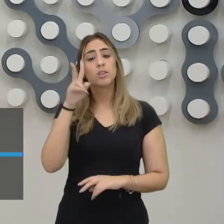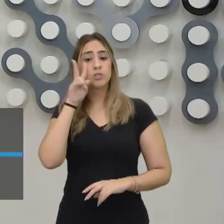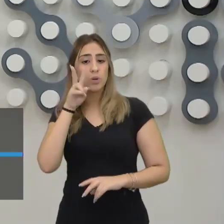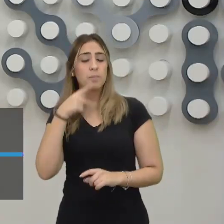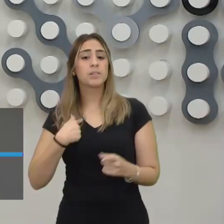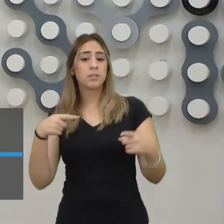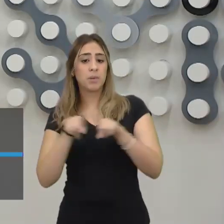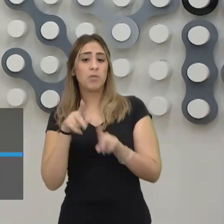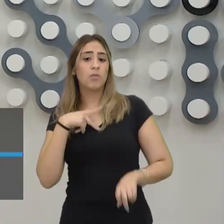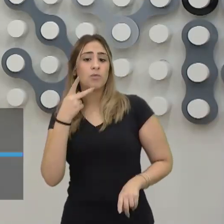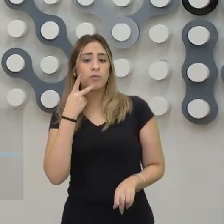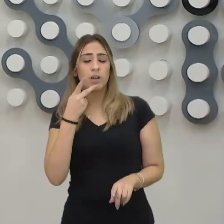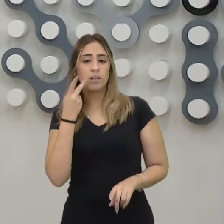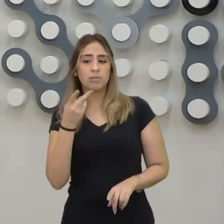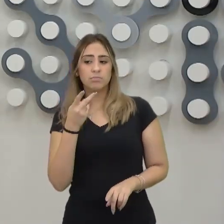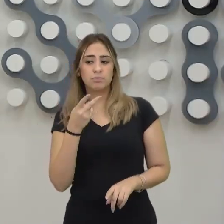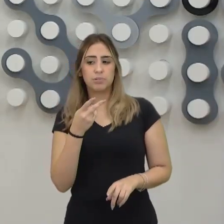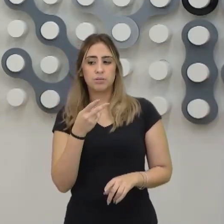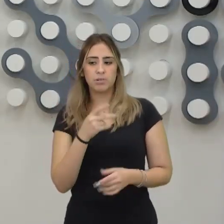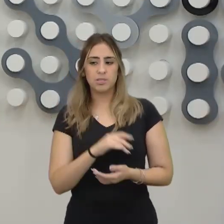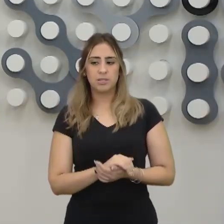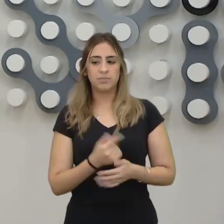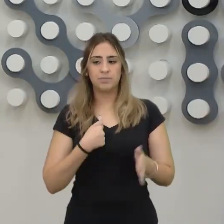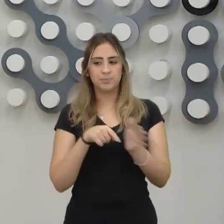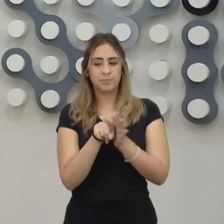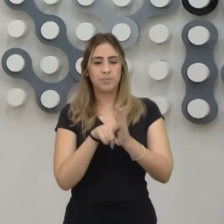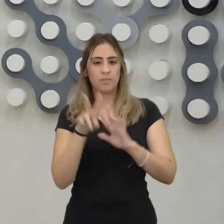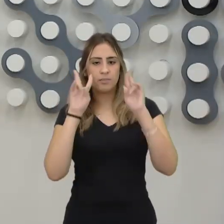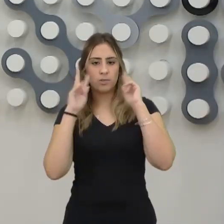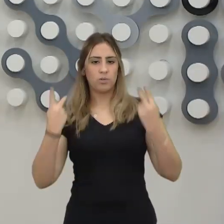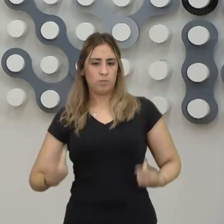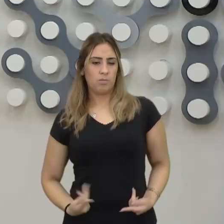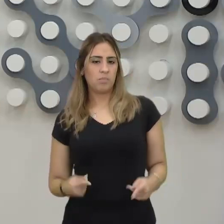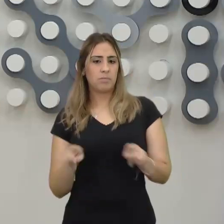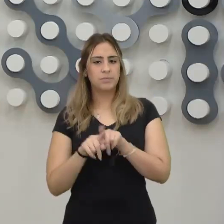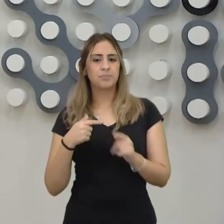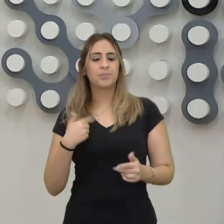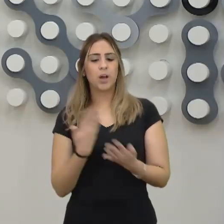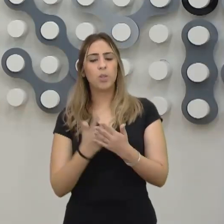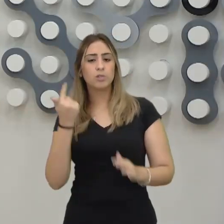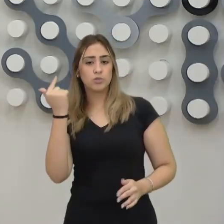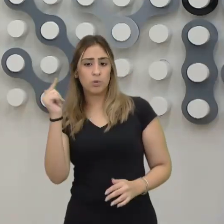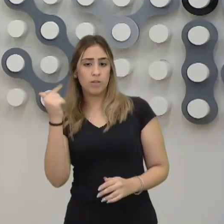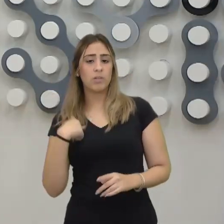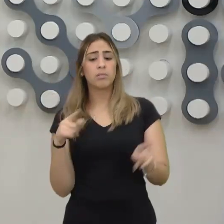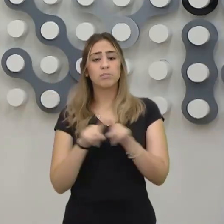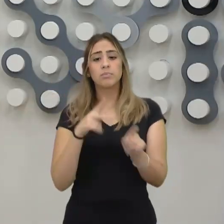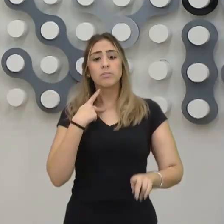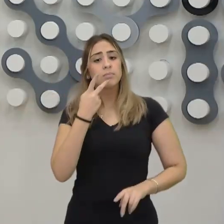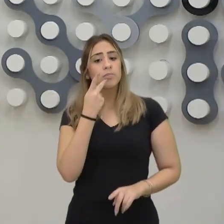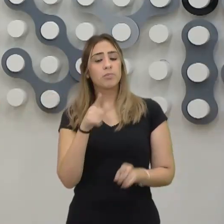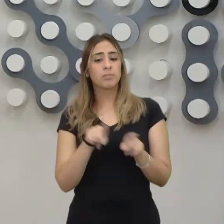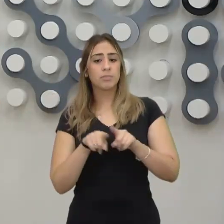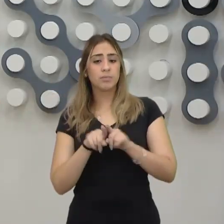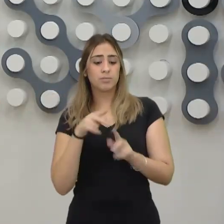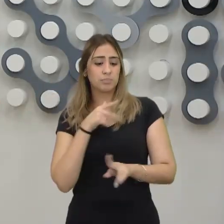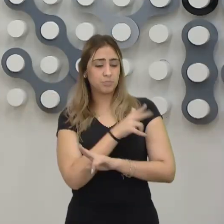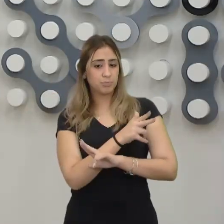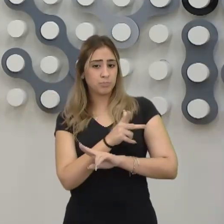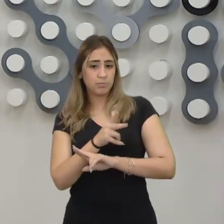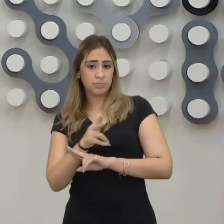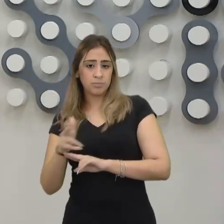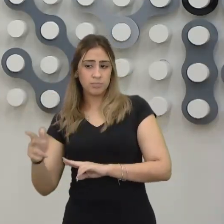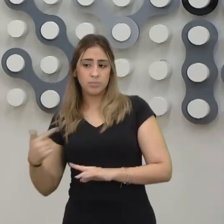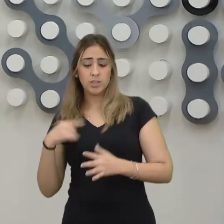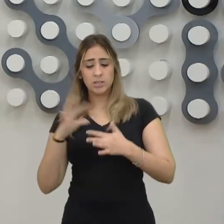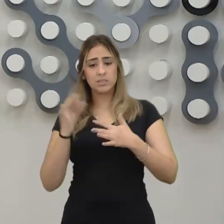mas também vai falar de antropologia, vai falar de sociologia, vai falar de geografia, vai falar de uma série